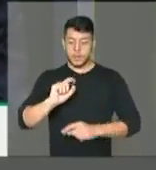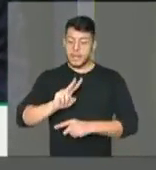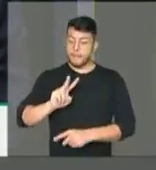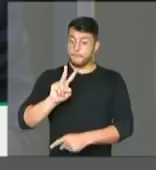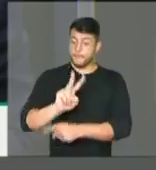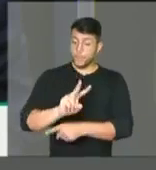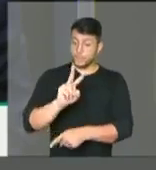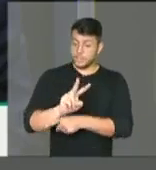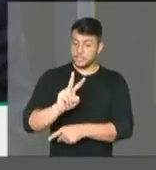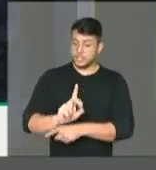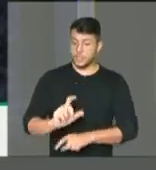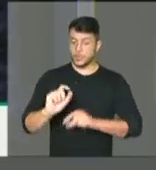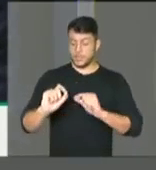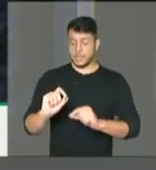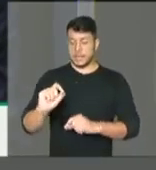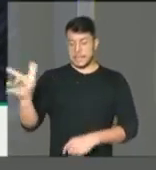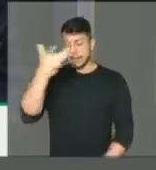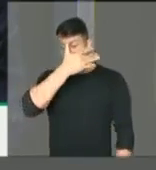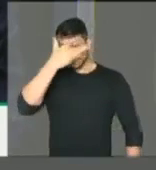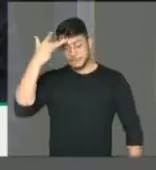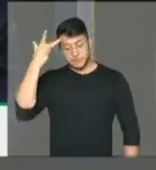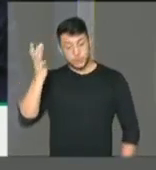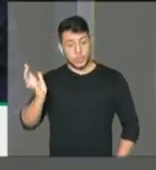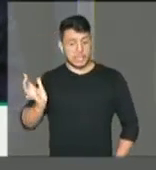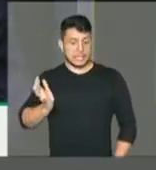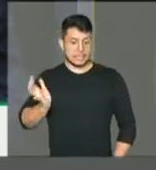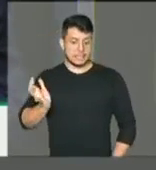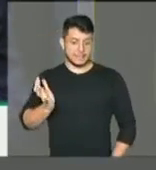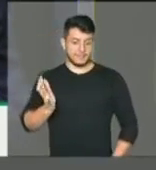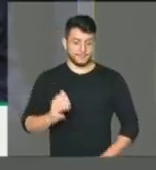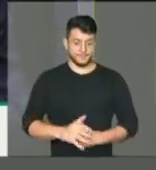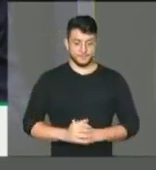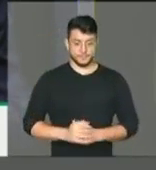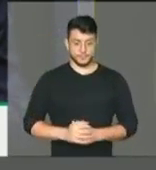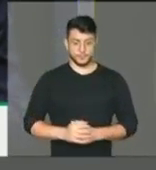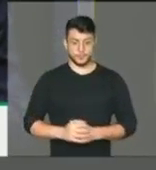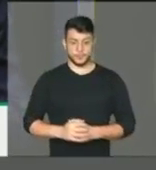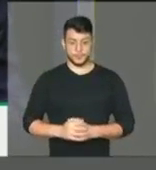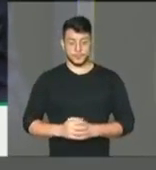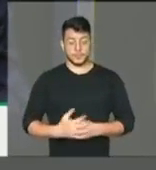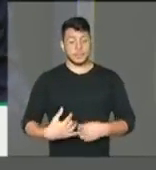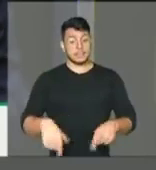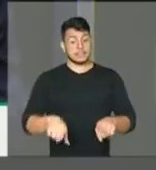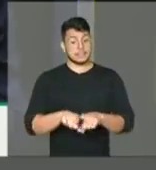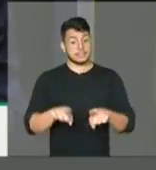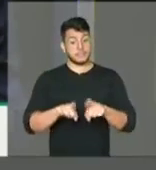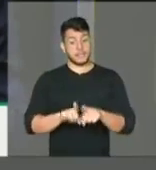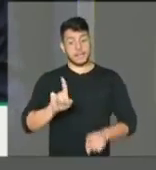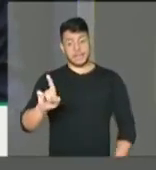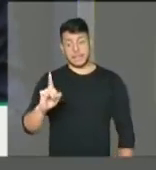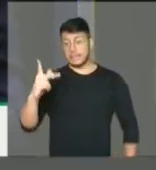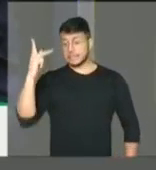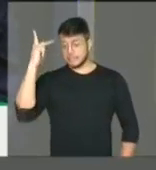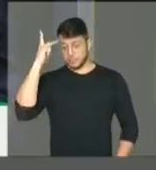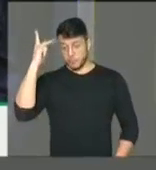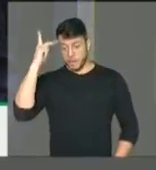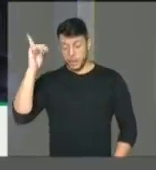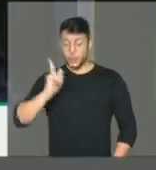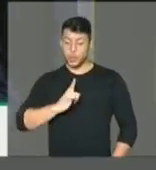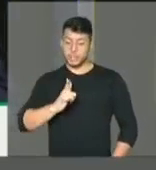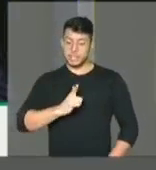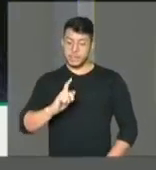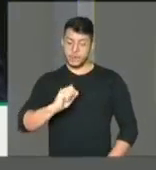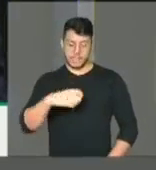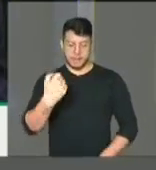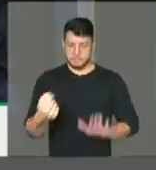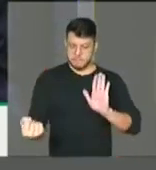proteger a nobreza essa é a origem daquela polícia no brasão da polícia de são paulo e deputada jandira e deputados aqui de